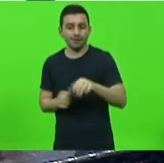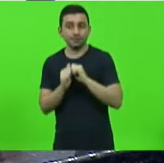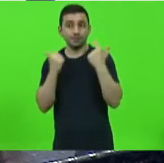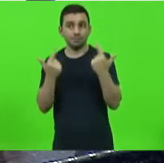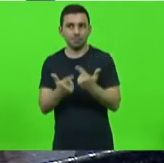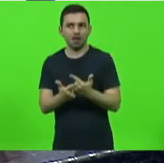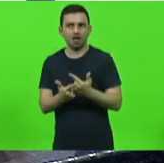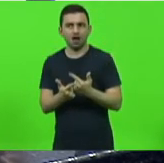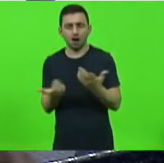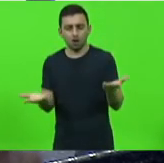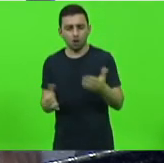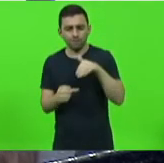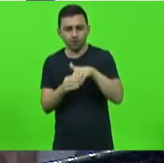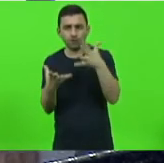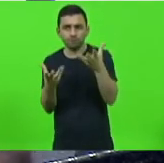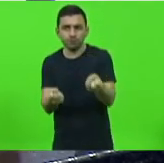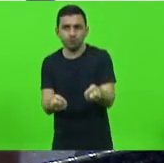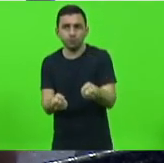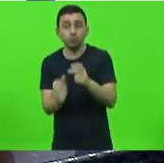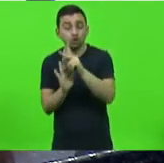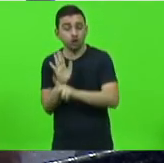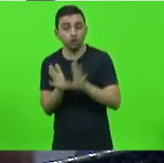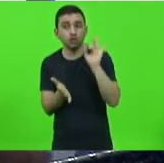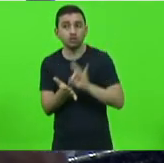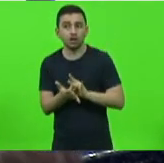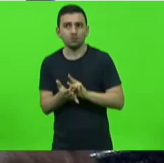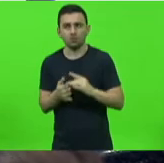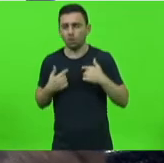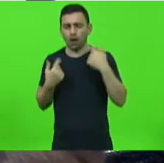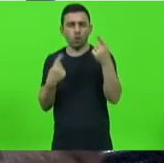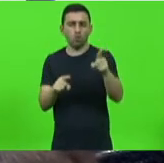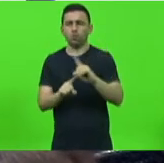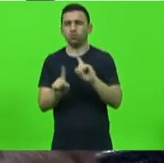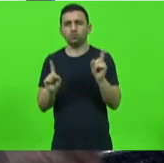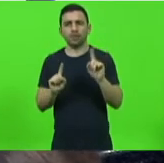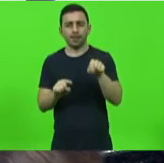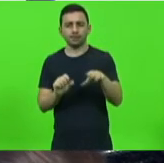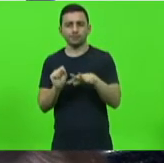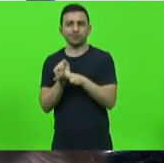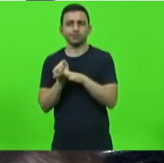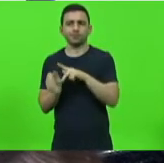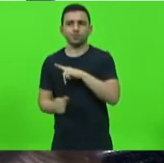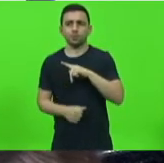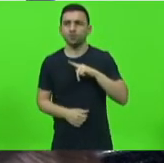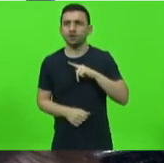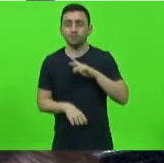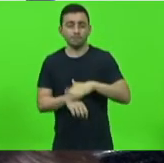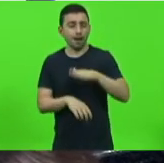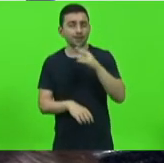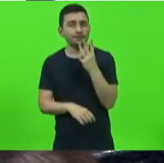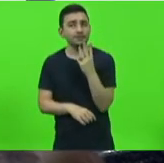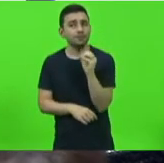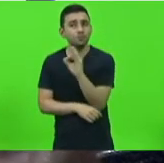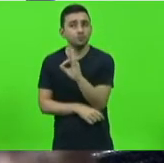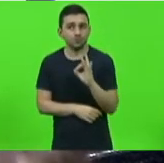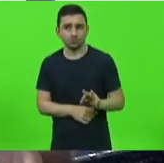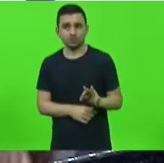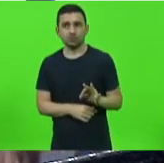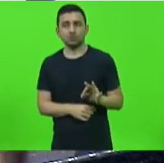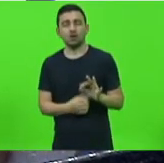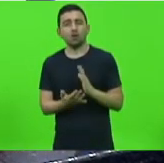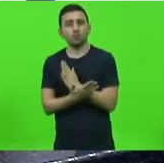votando a favor do projeto original e não é contra a segurança pública, é a favor. São mais de 30%, em alguns